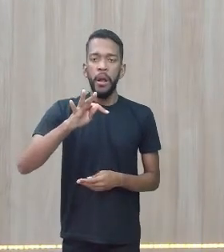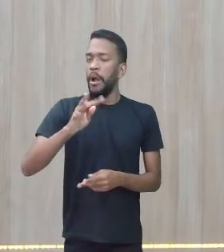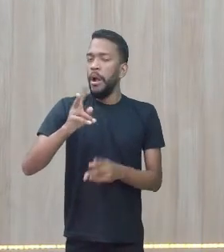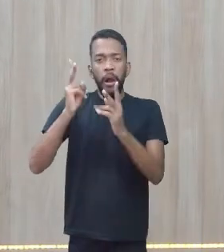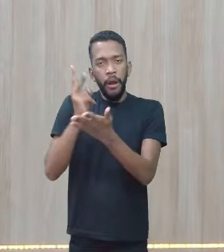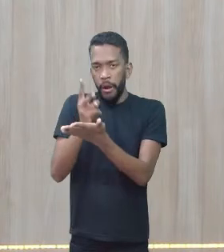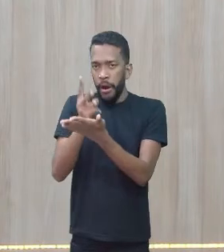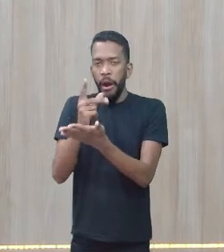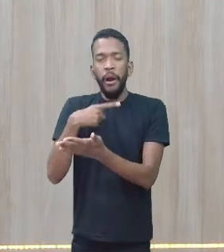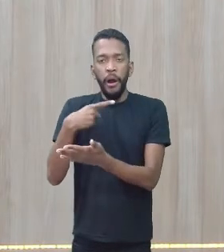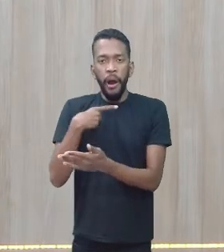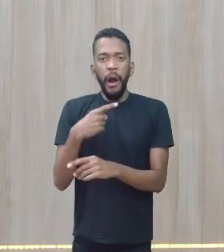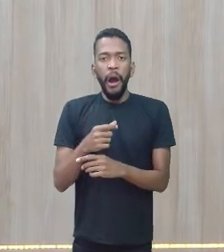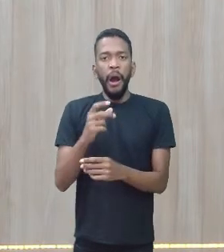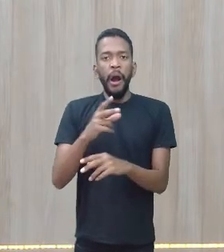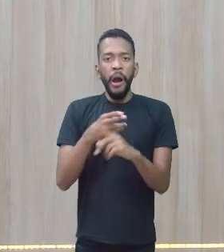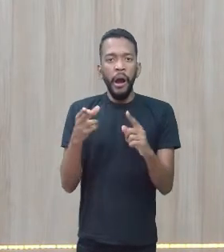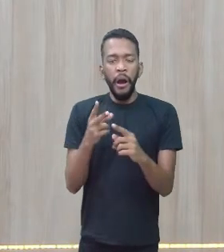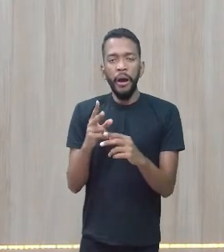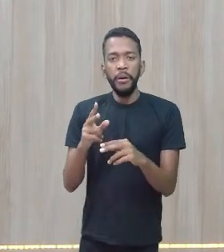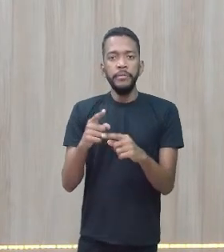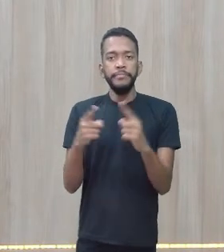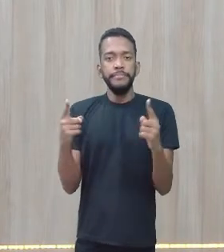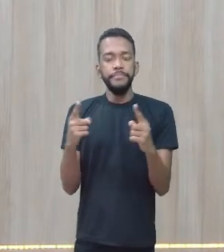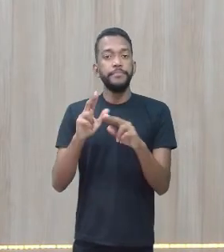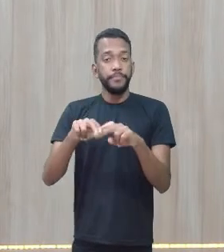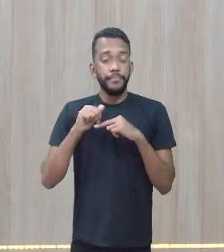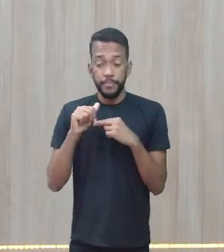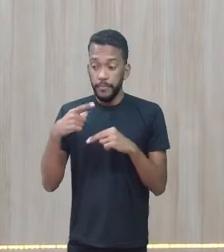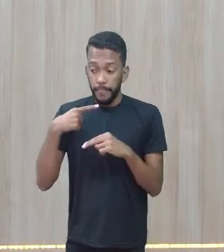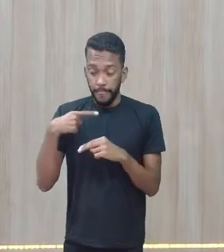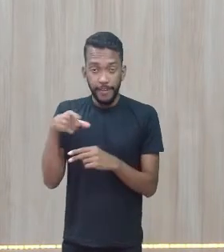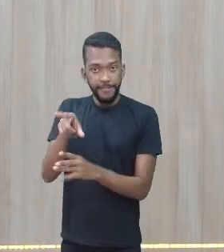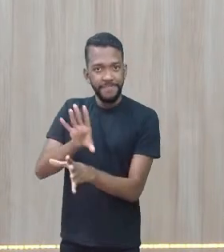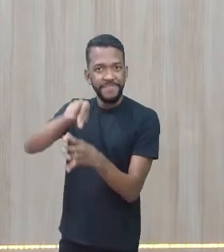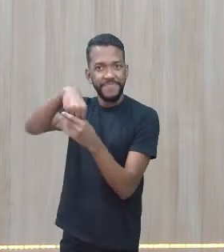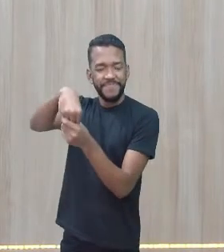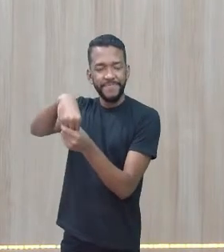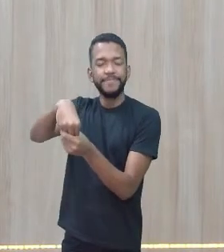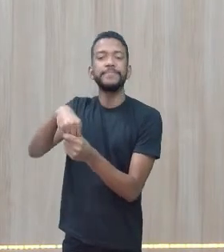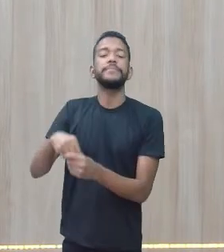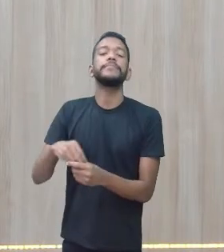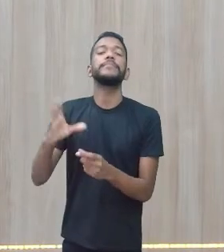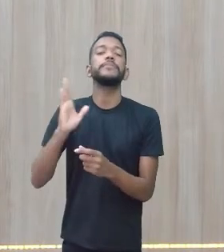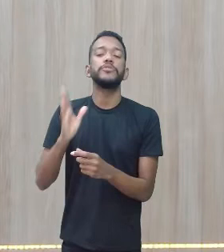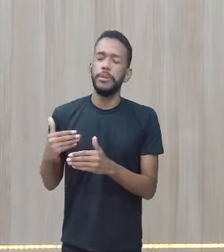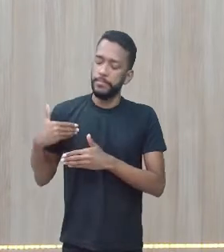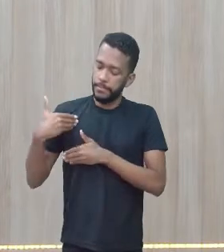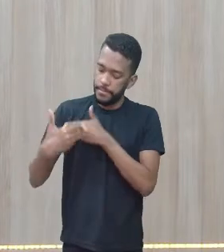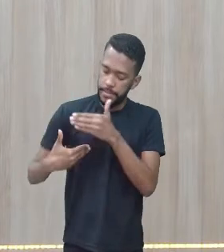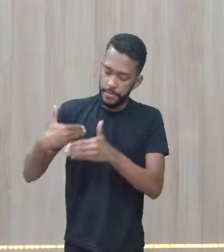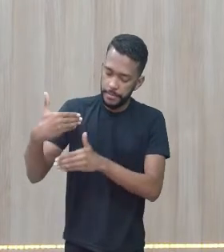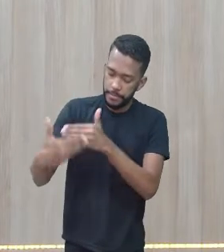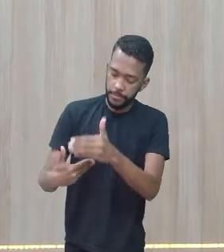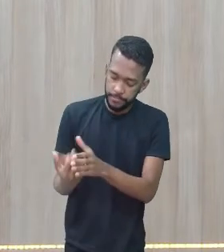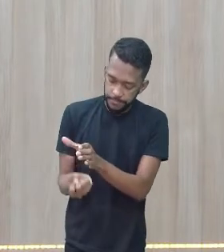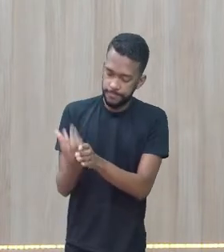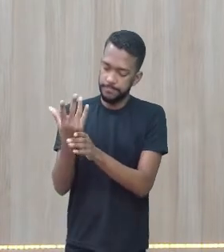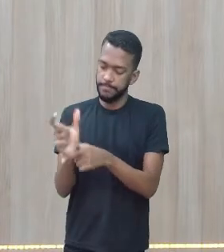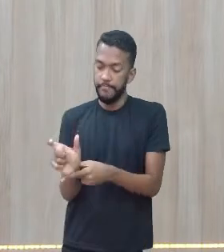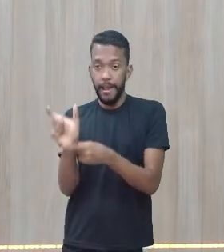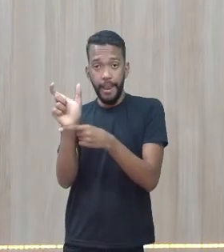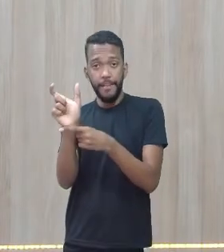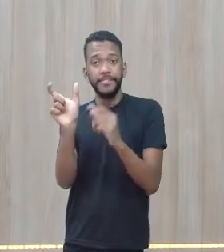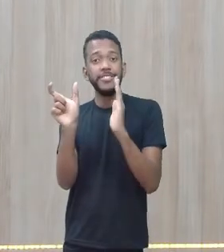desse radical que as outras palavras foram construídas ou